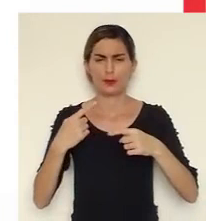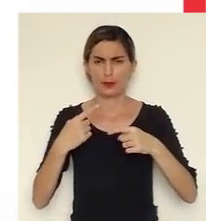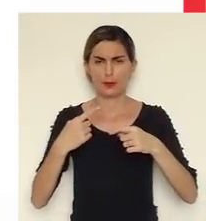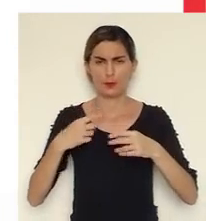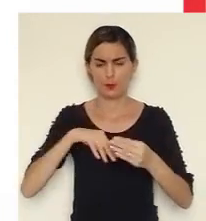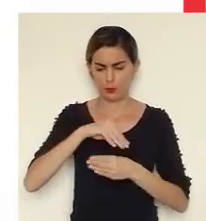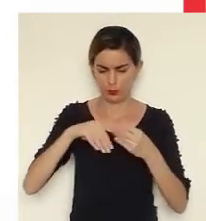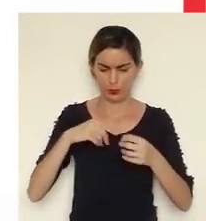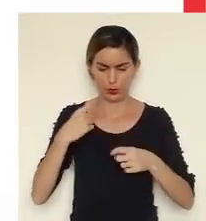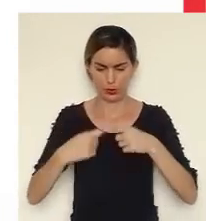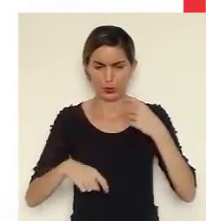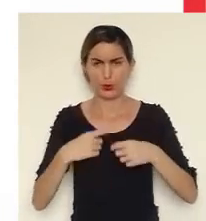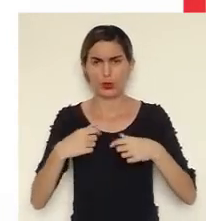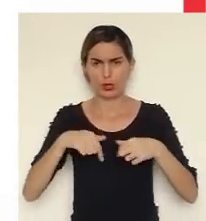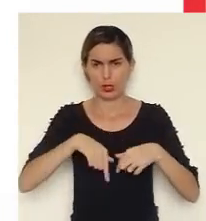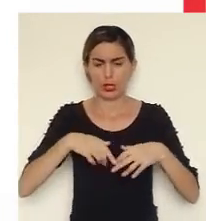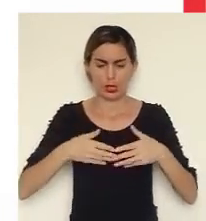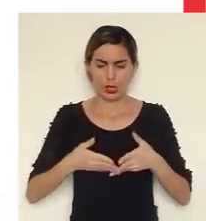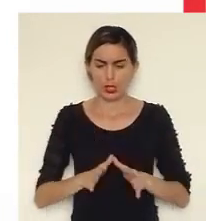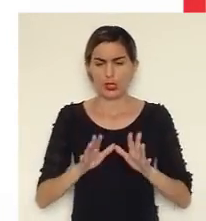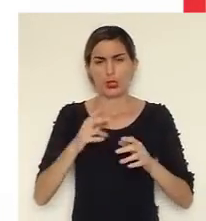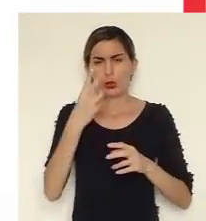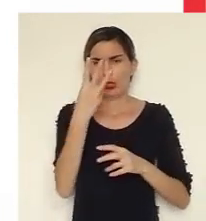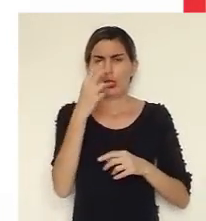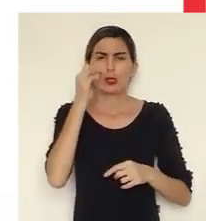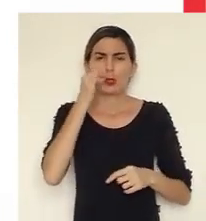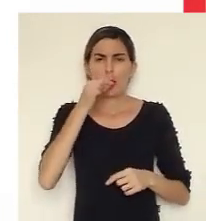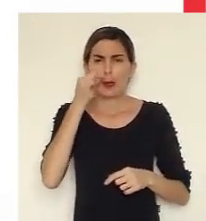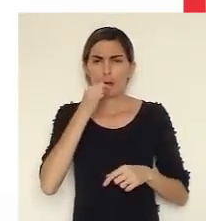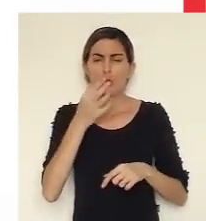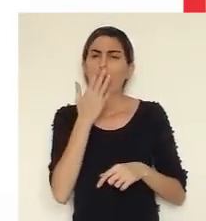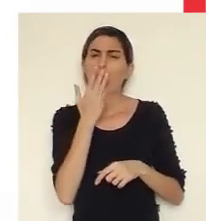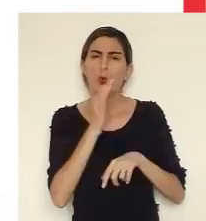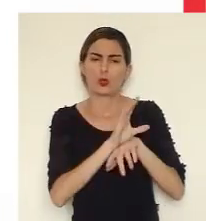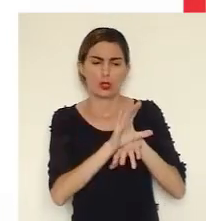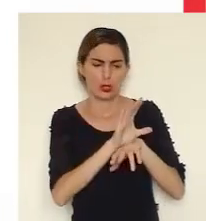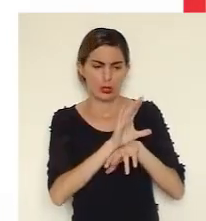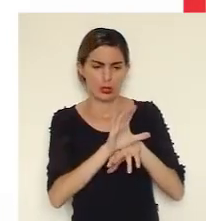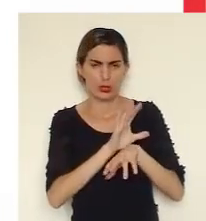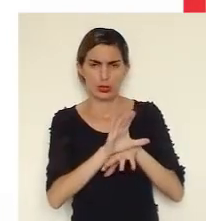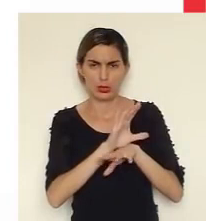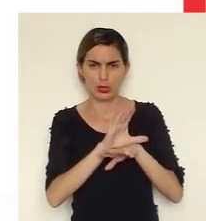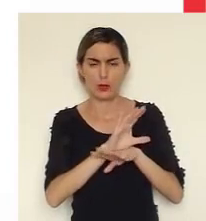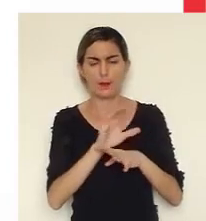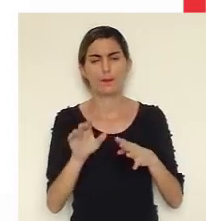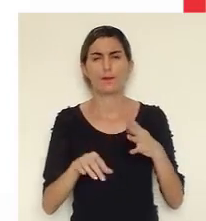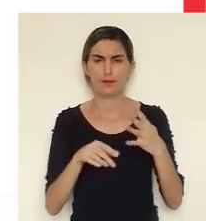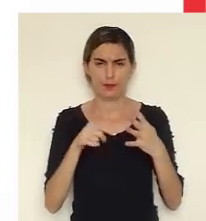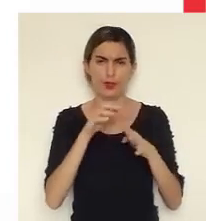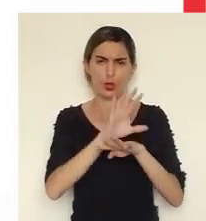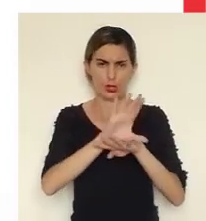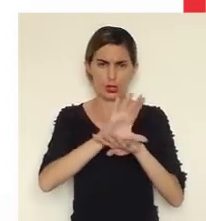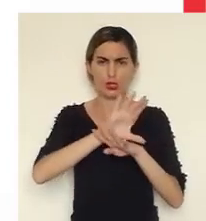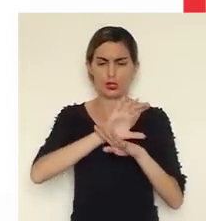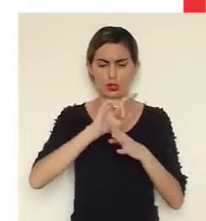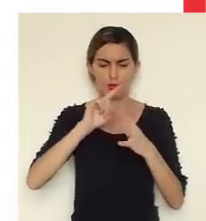deste cruzamento nasceram 3 ratos de cor cinzenta, né,